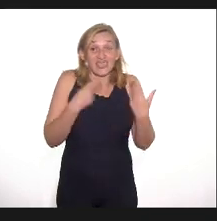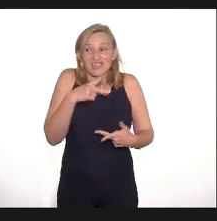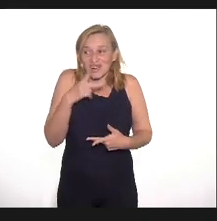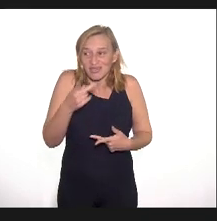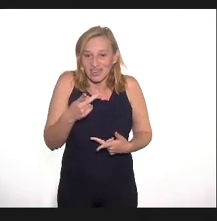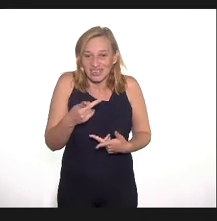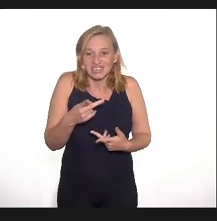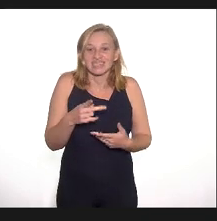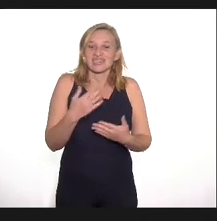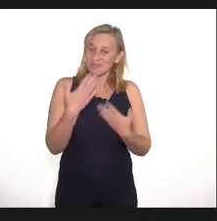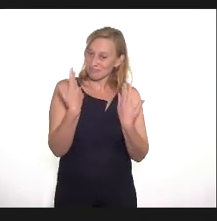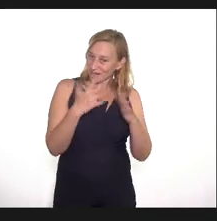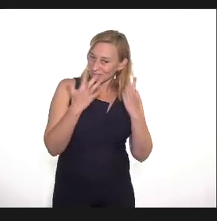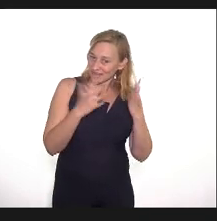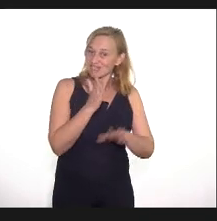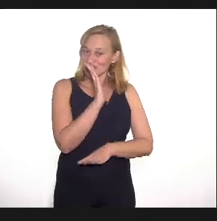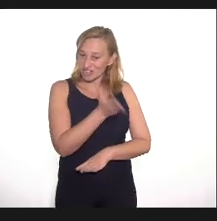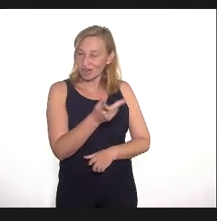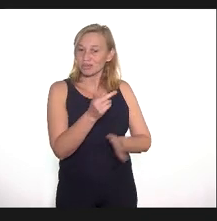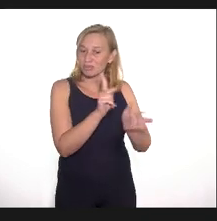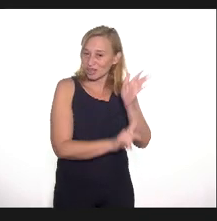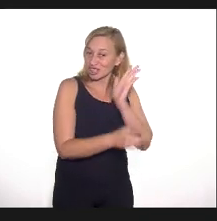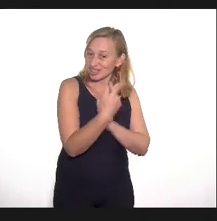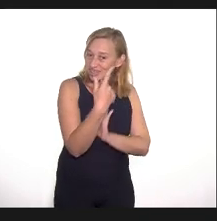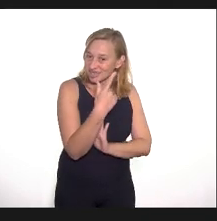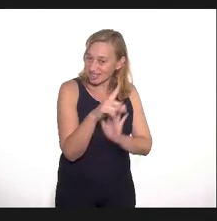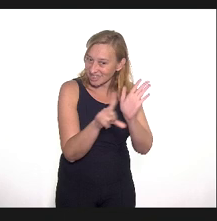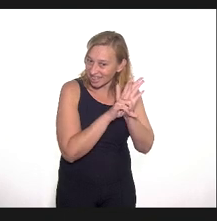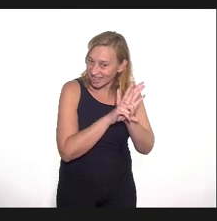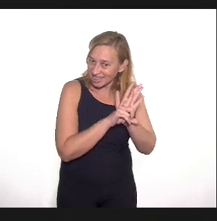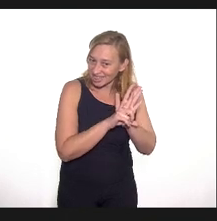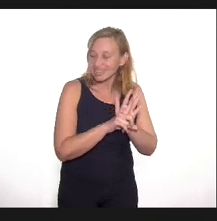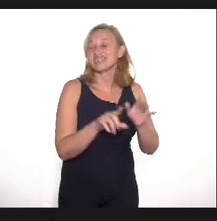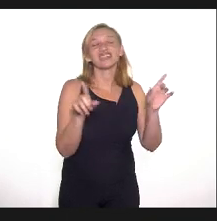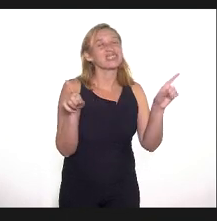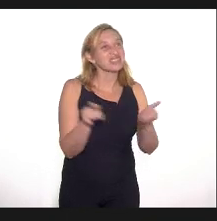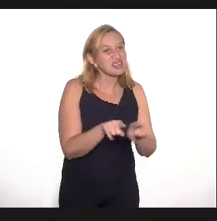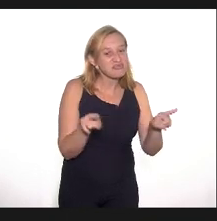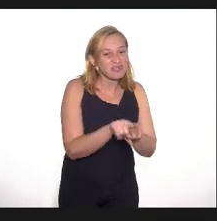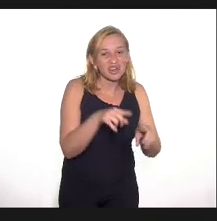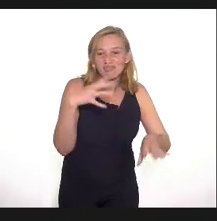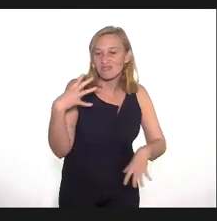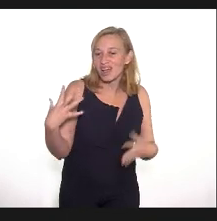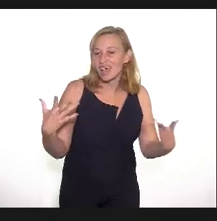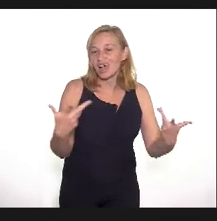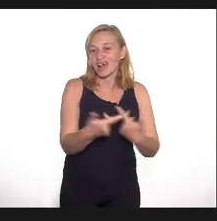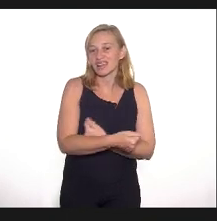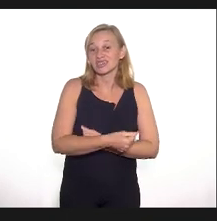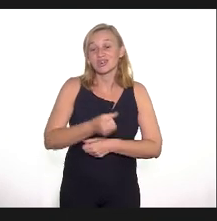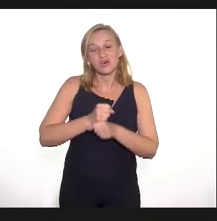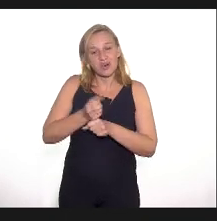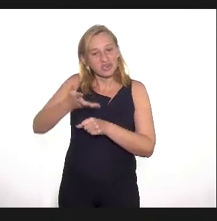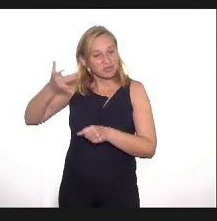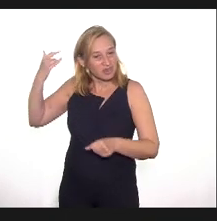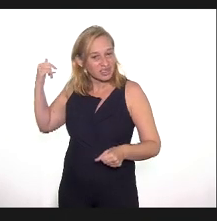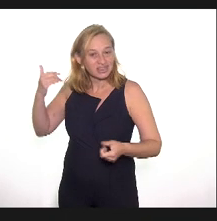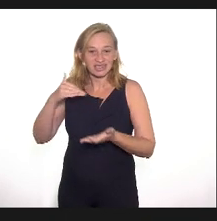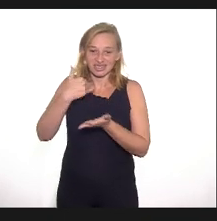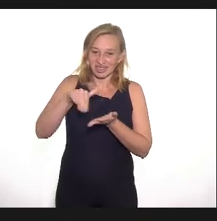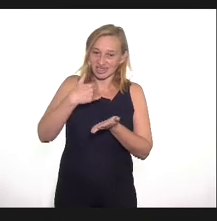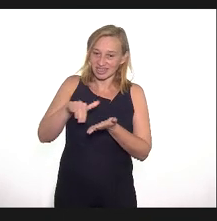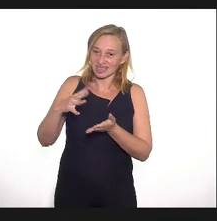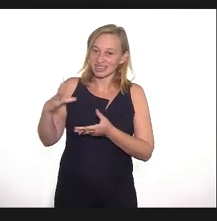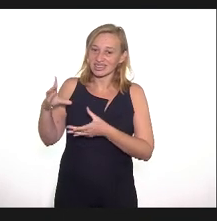te parabenizar também já pelo seu projeto de lei, que também é maravilhoso, e dizer que o ano passado, como secretária,